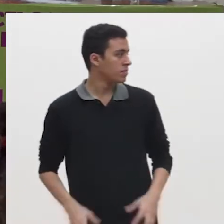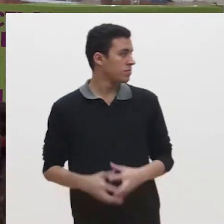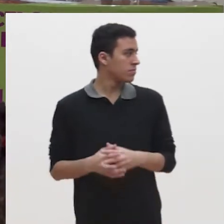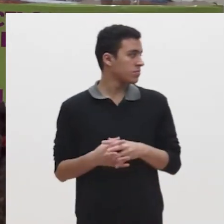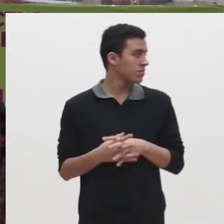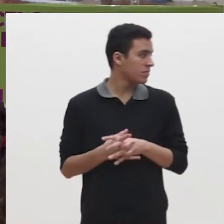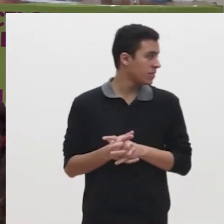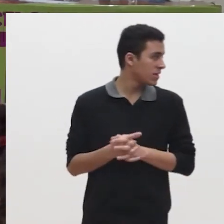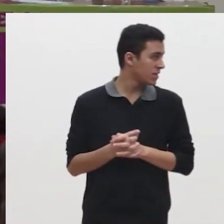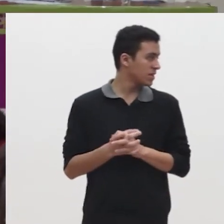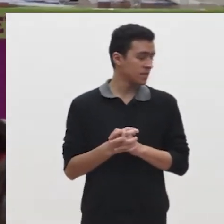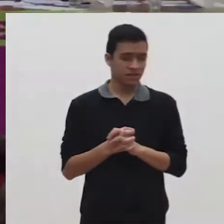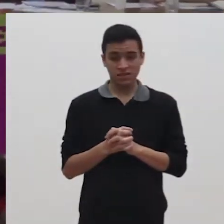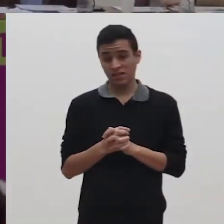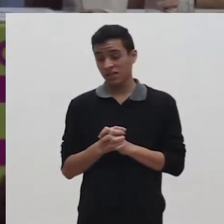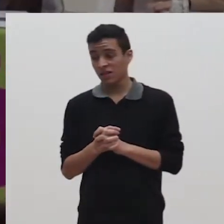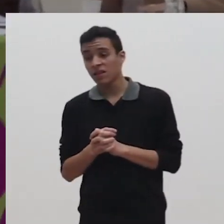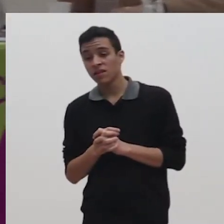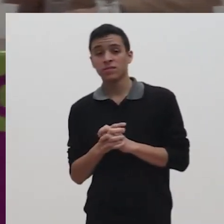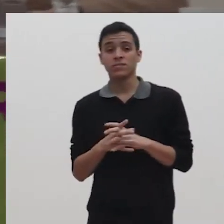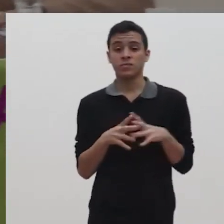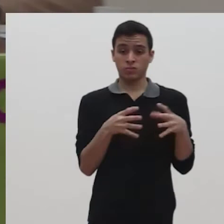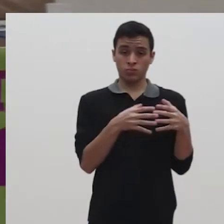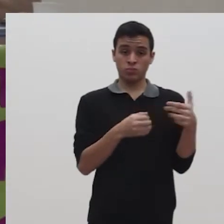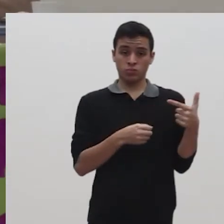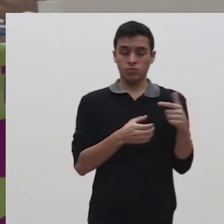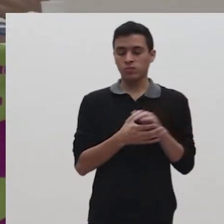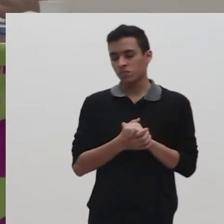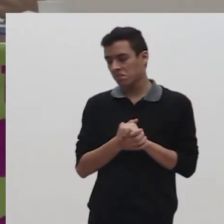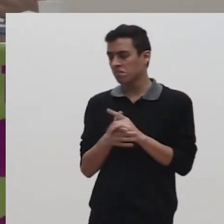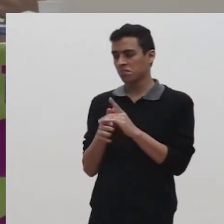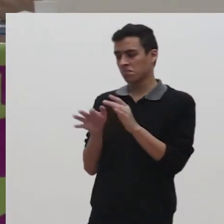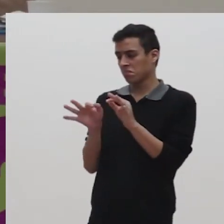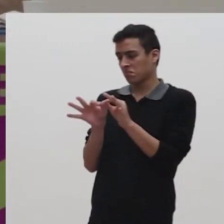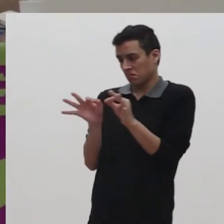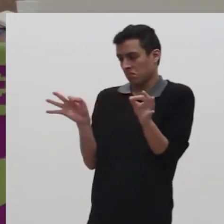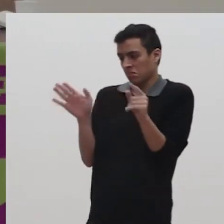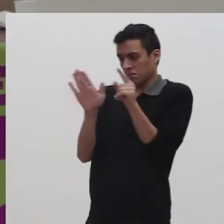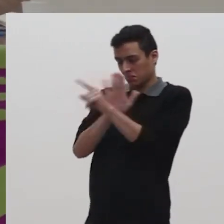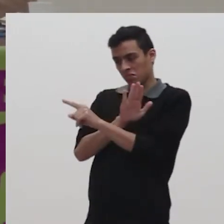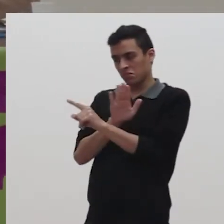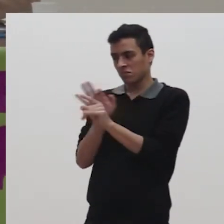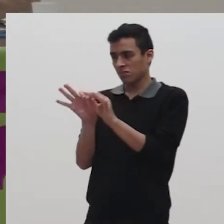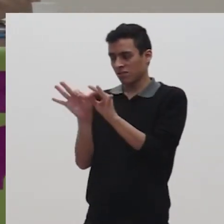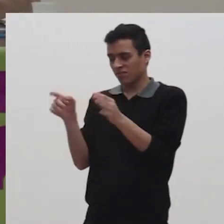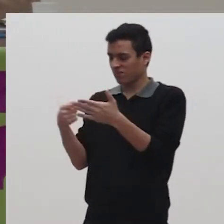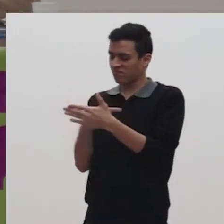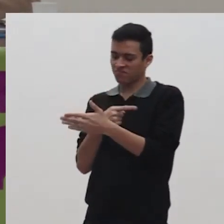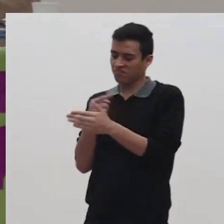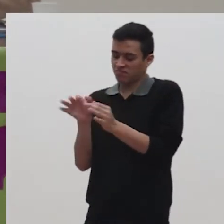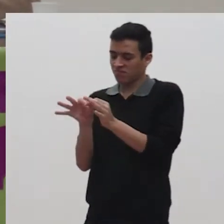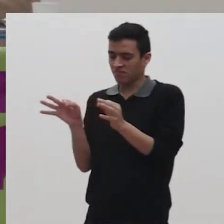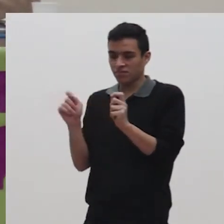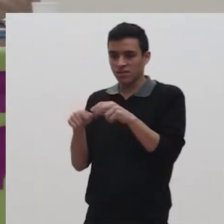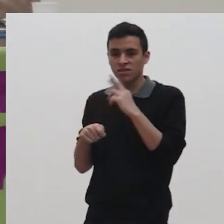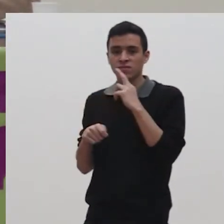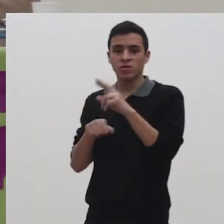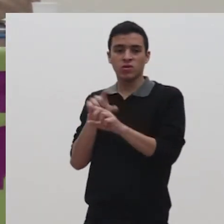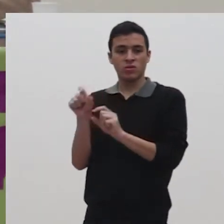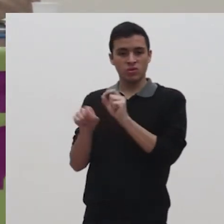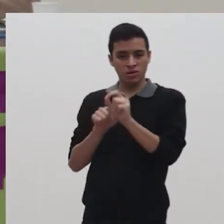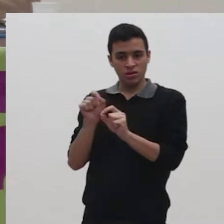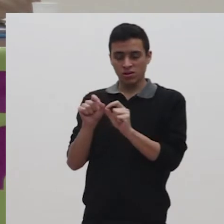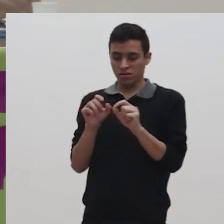Bom, é uma pergunta que é bastante simples de responder, ela é bastante formal, né?